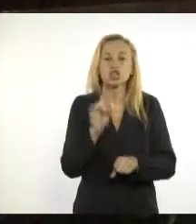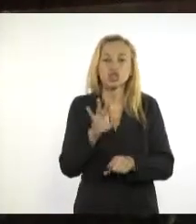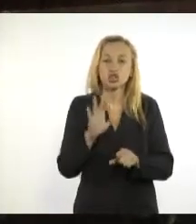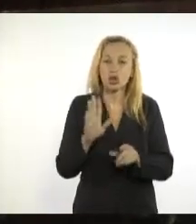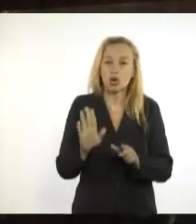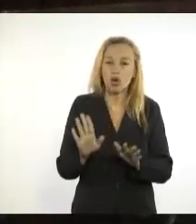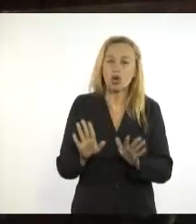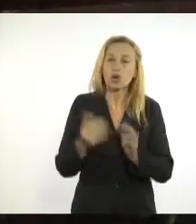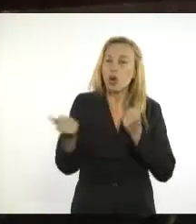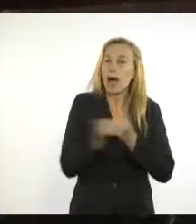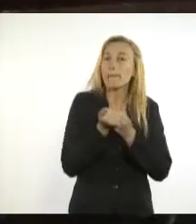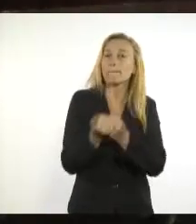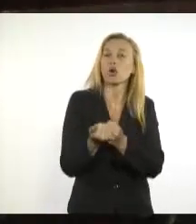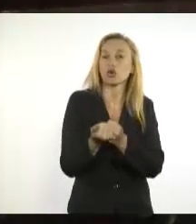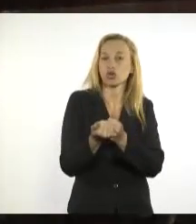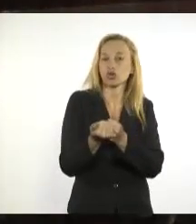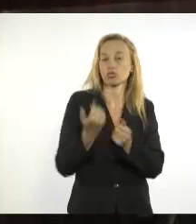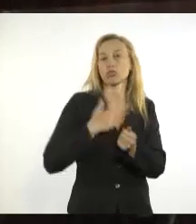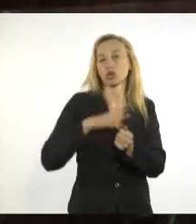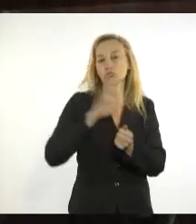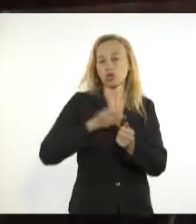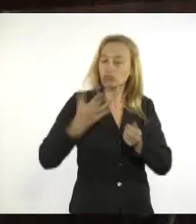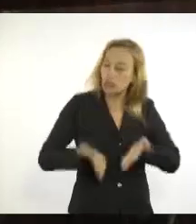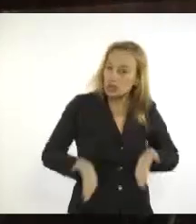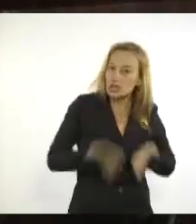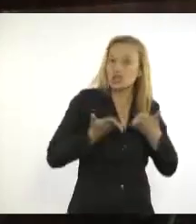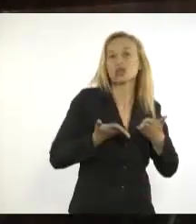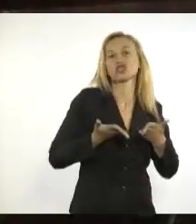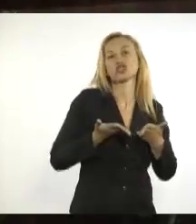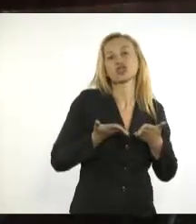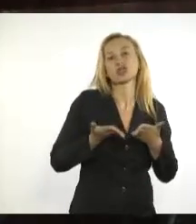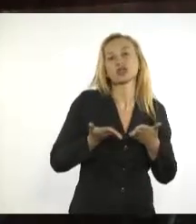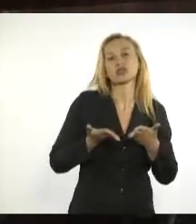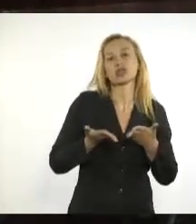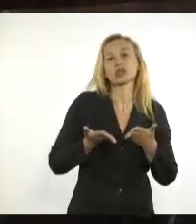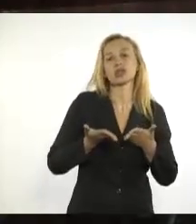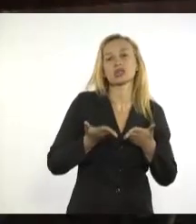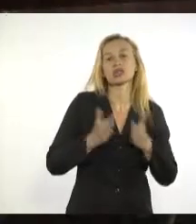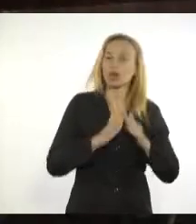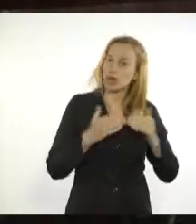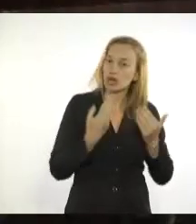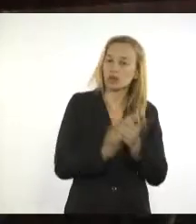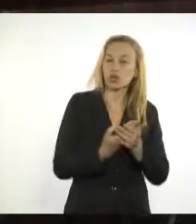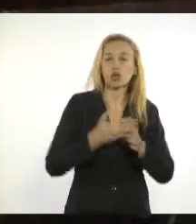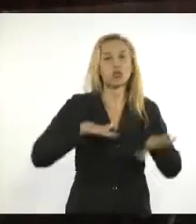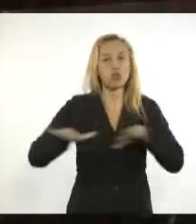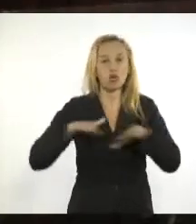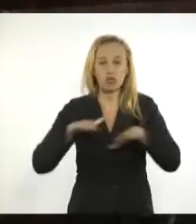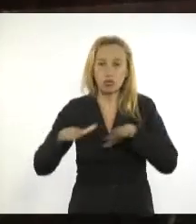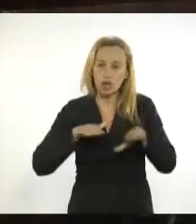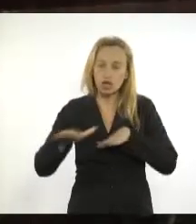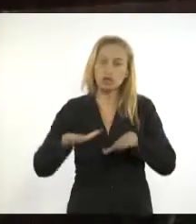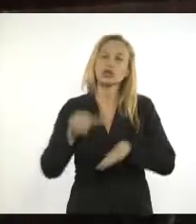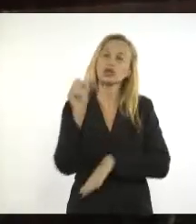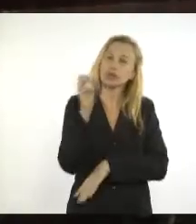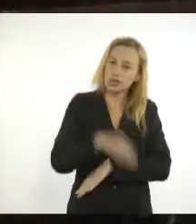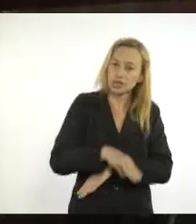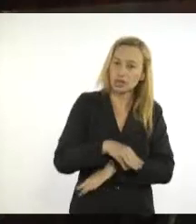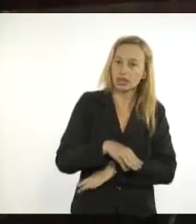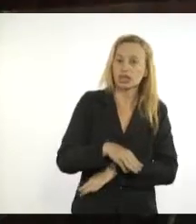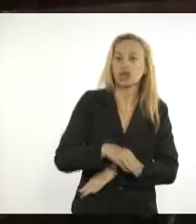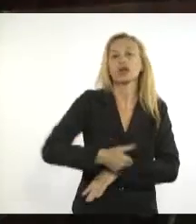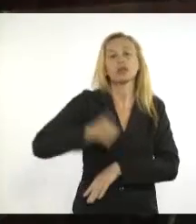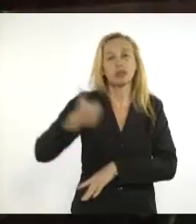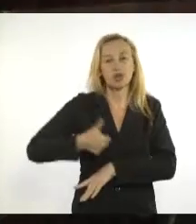de apoio à iniciativa desse requerimento, movimento esse que foi feito, sim, em primeiro